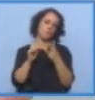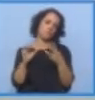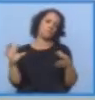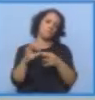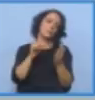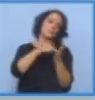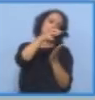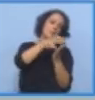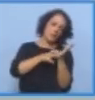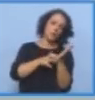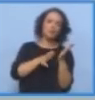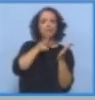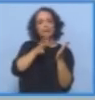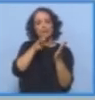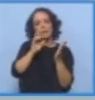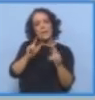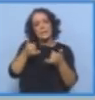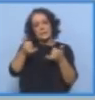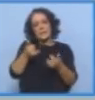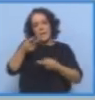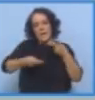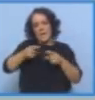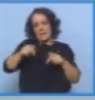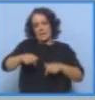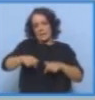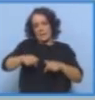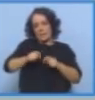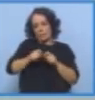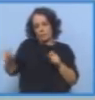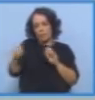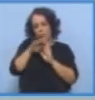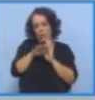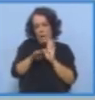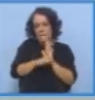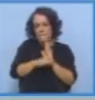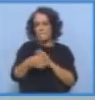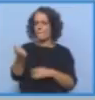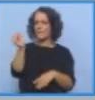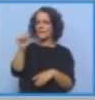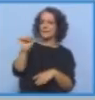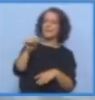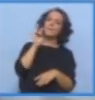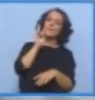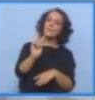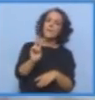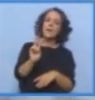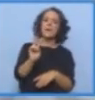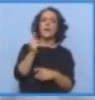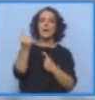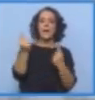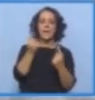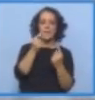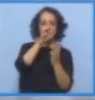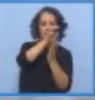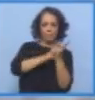certamente teremos a oportunidade ainda de analisar aqui ao longo deste nosso programa. E que vamos ver a respeito de cada um dos textos.